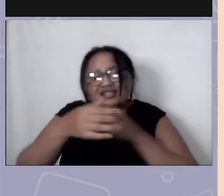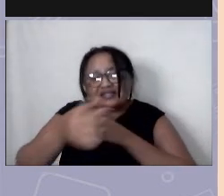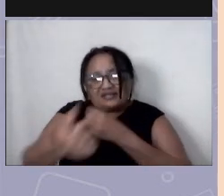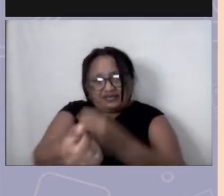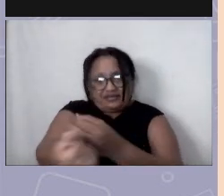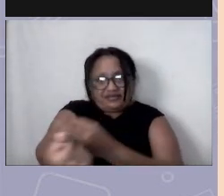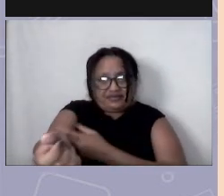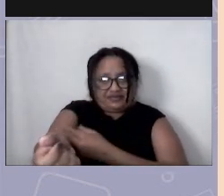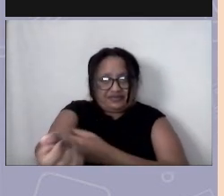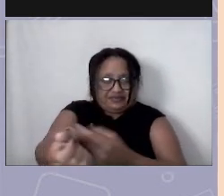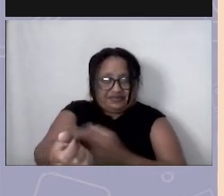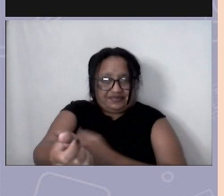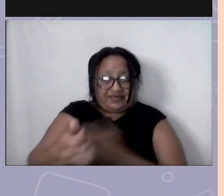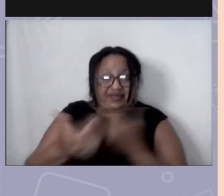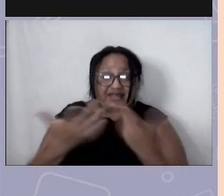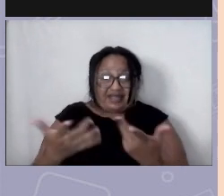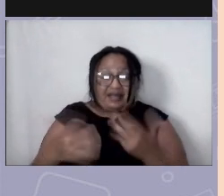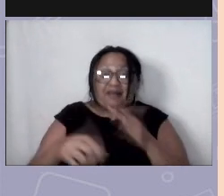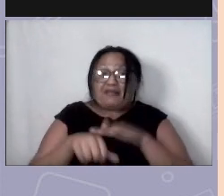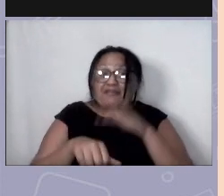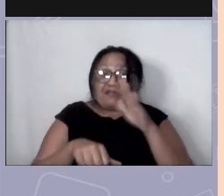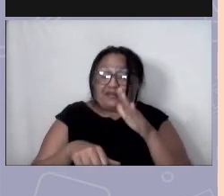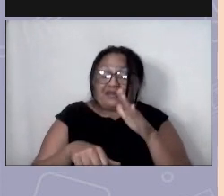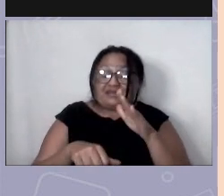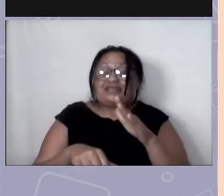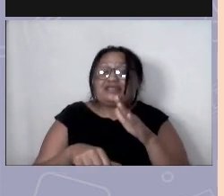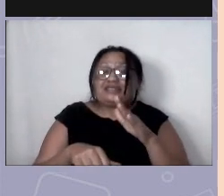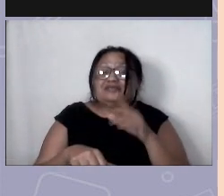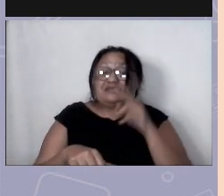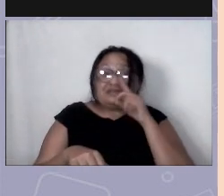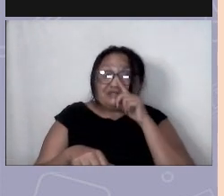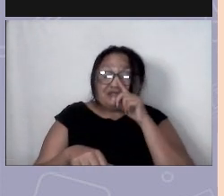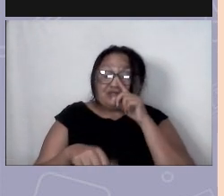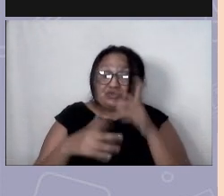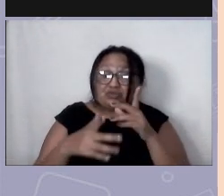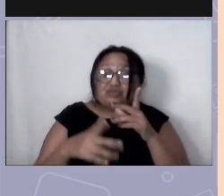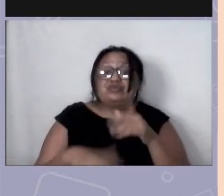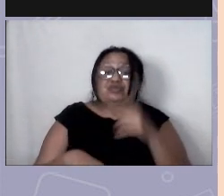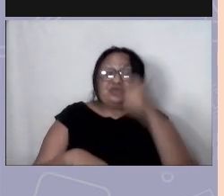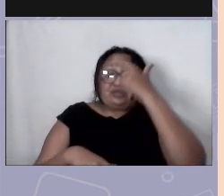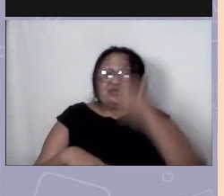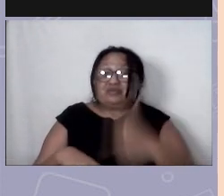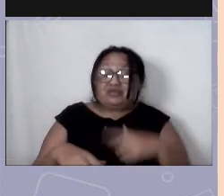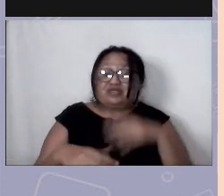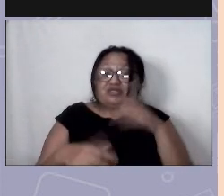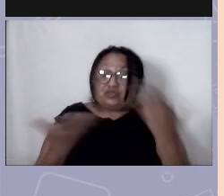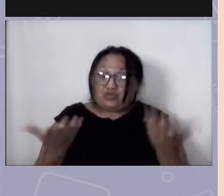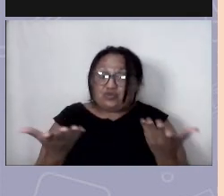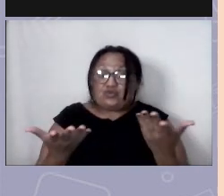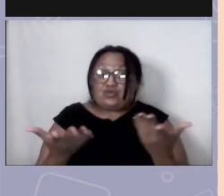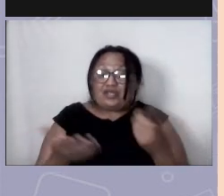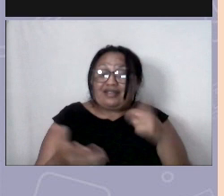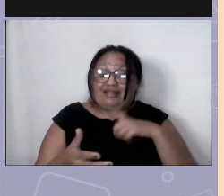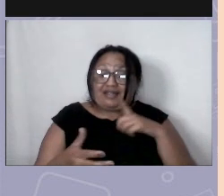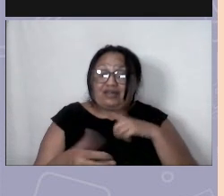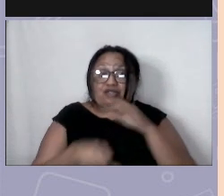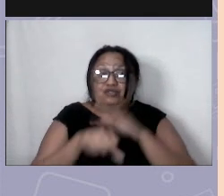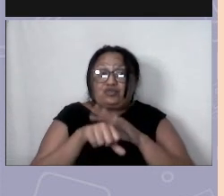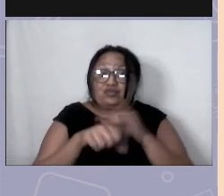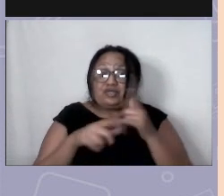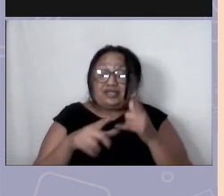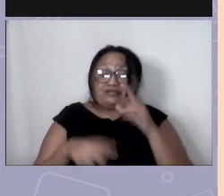maior o risco do indivíduo sofrer uma doença coronal certo e aí depois que ele deu esse textinho introdutório ele fala aí ó